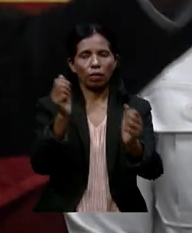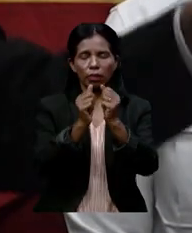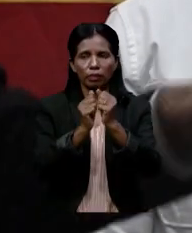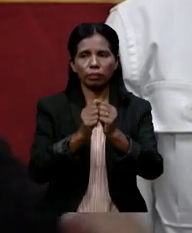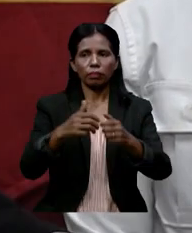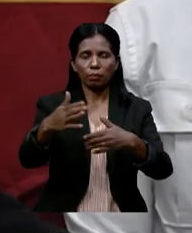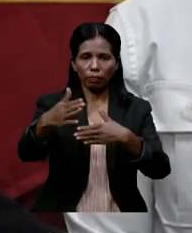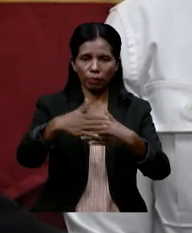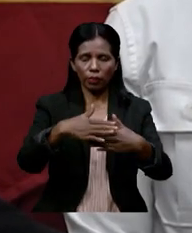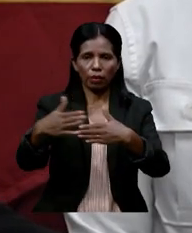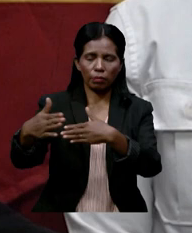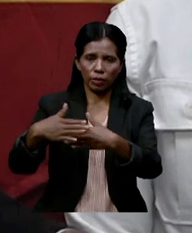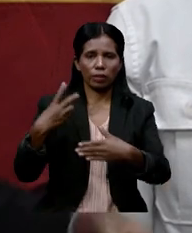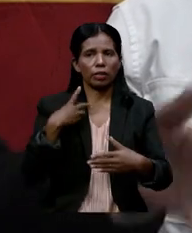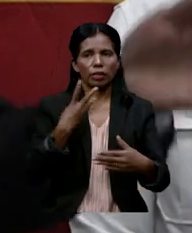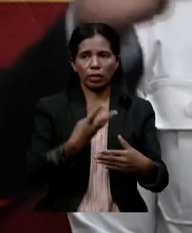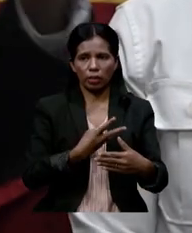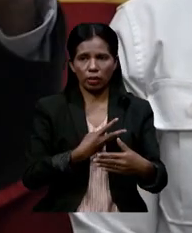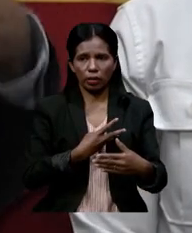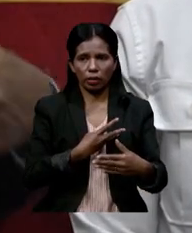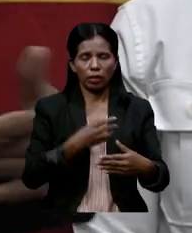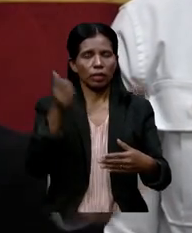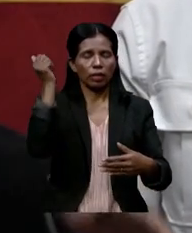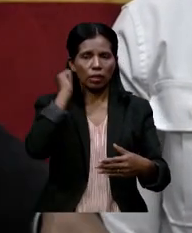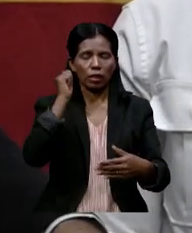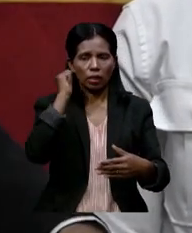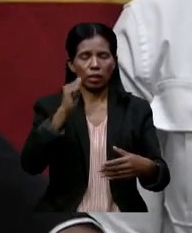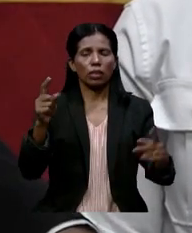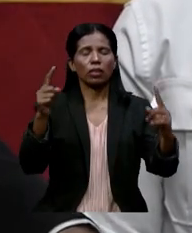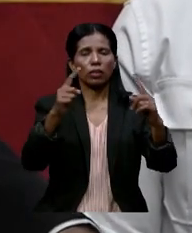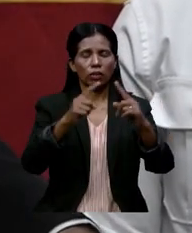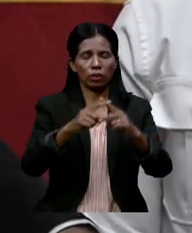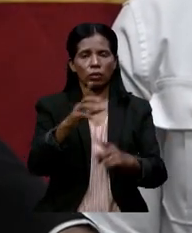basic basic itene, ia Asia, toi e Pacifico.